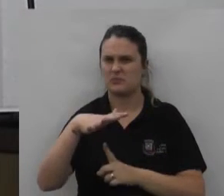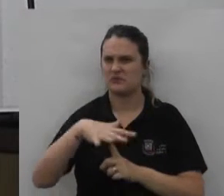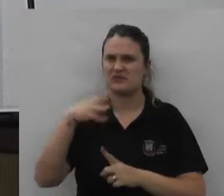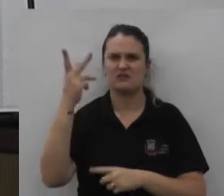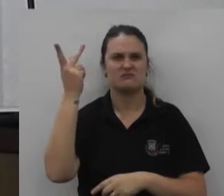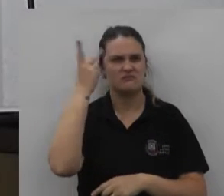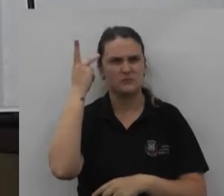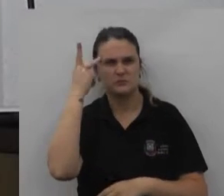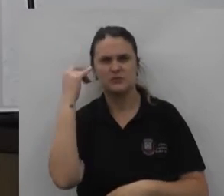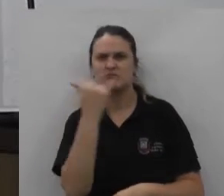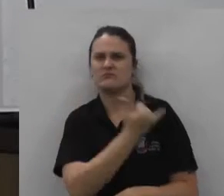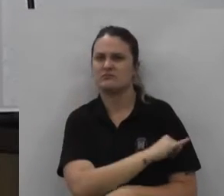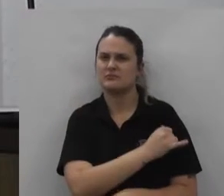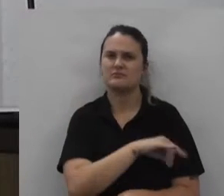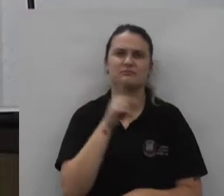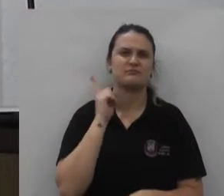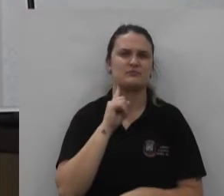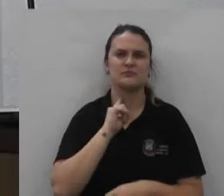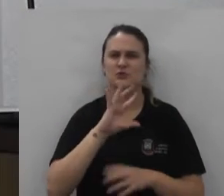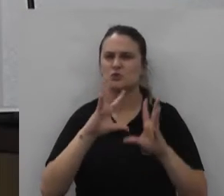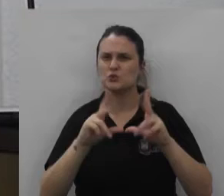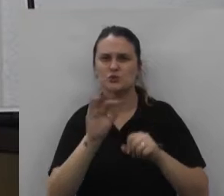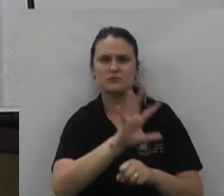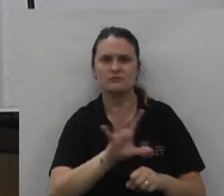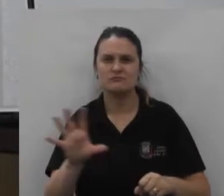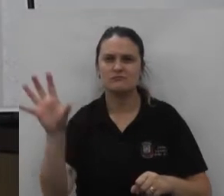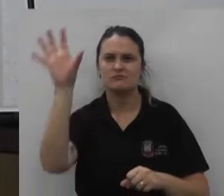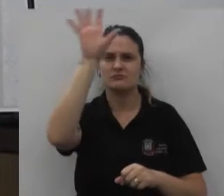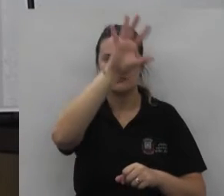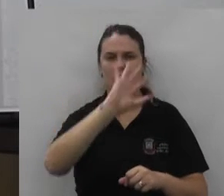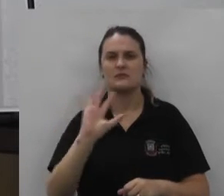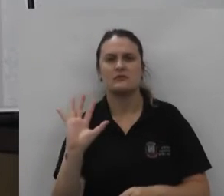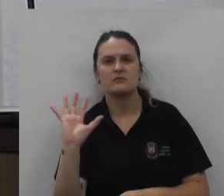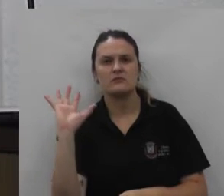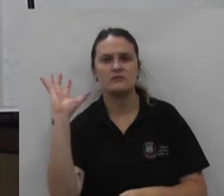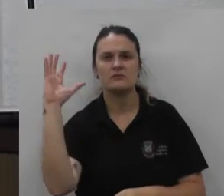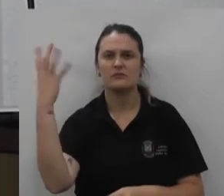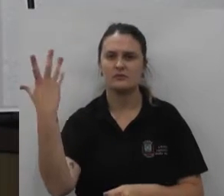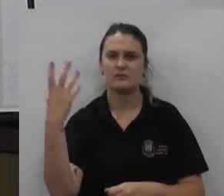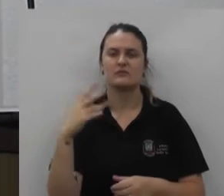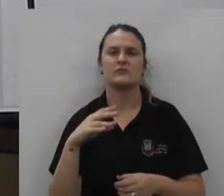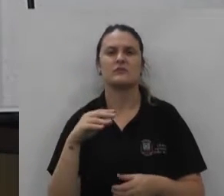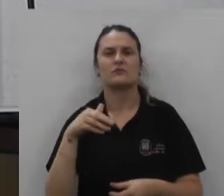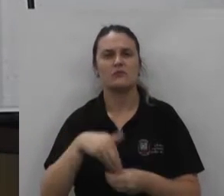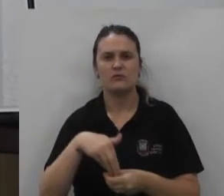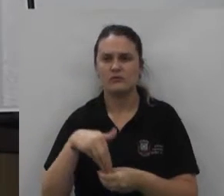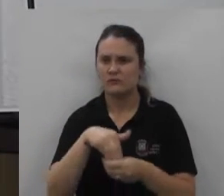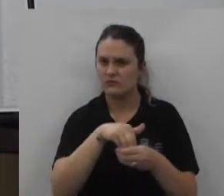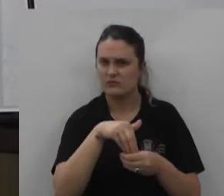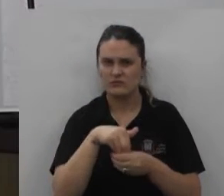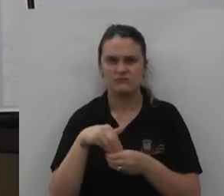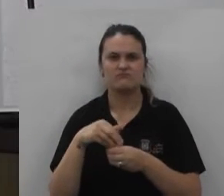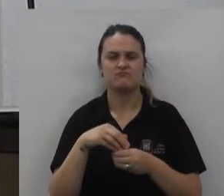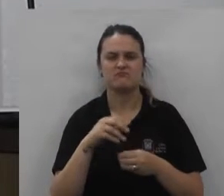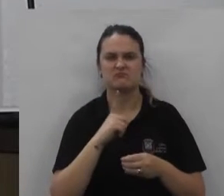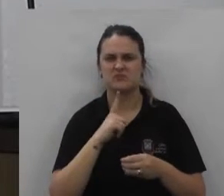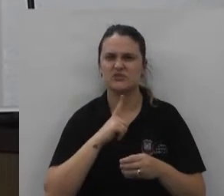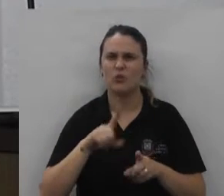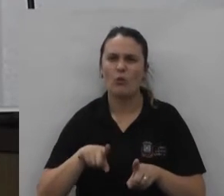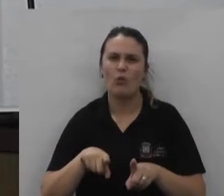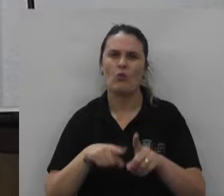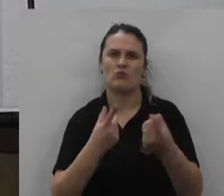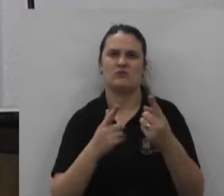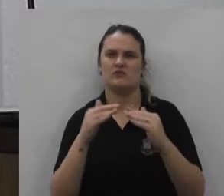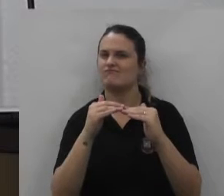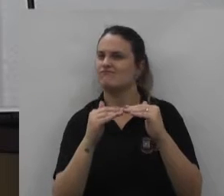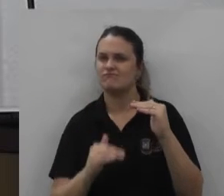Paulo, Rio de Janeiro, Minas Gerais, todos os lugares, houve essa votação ou essa posição